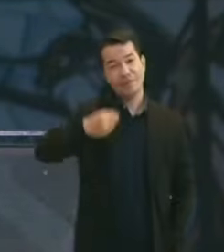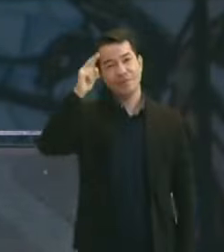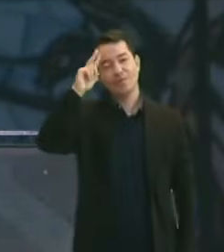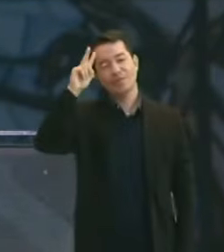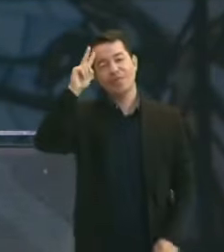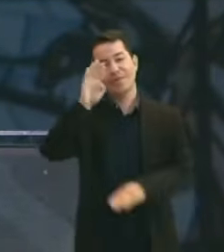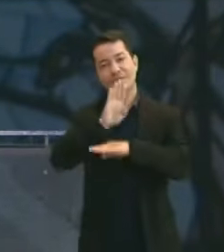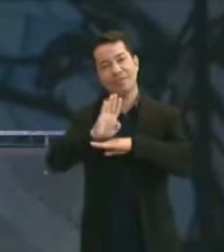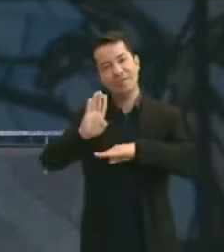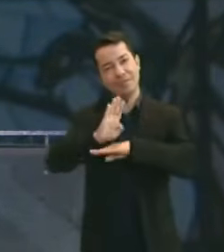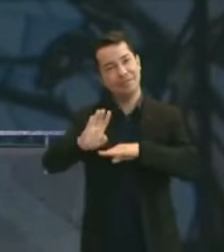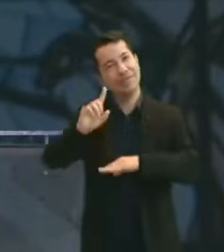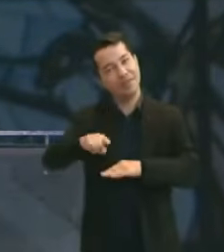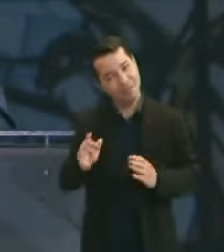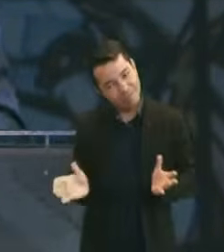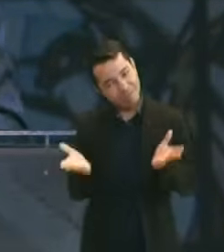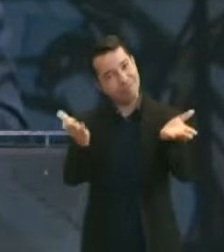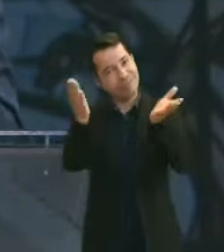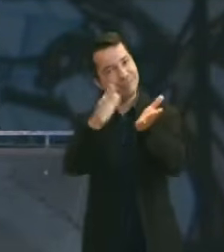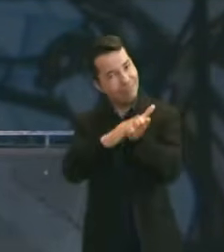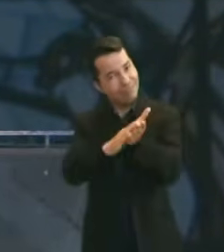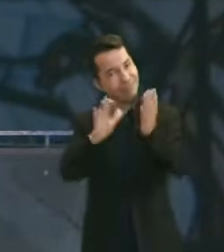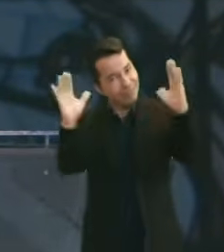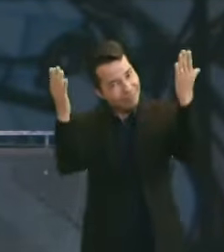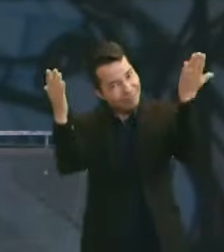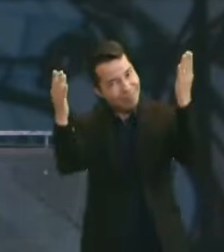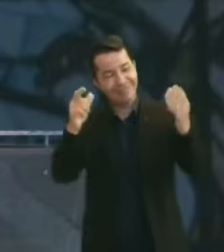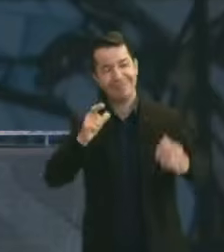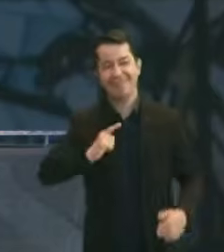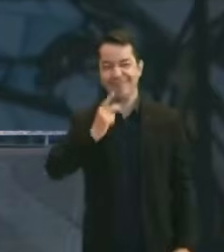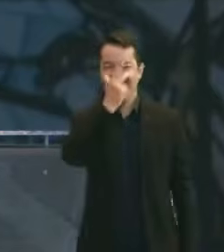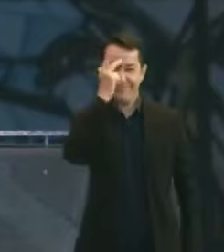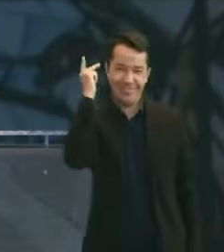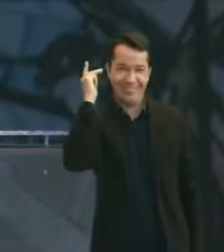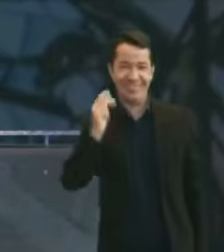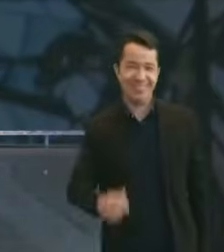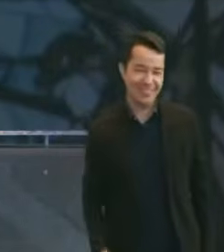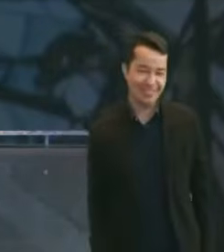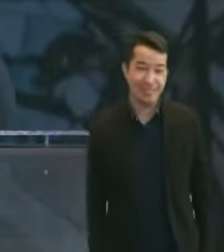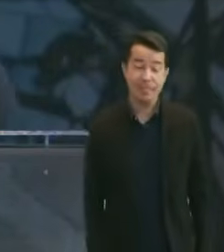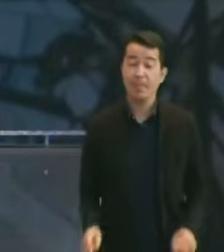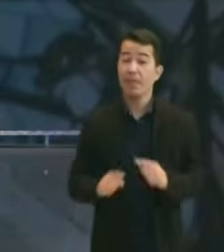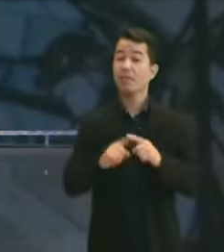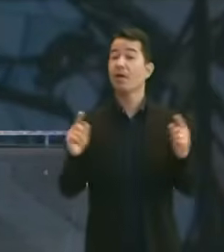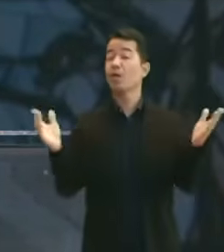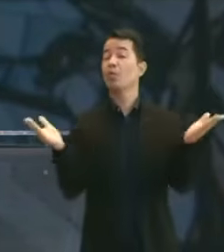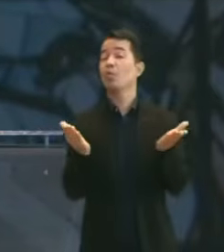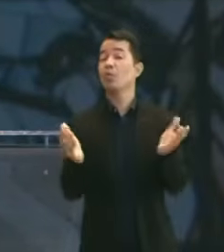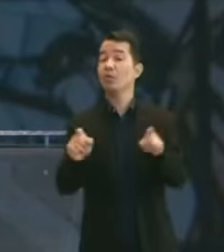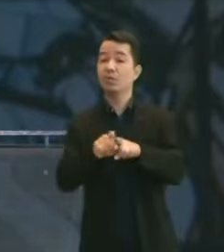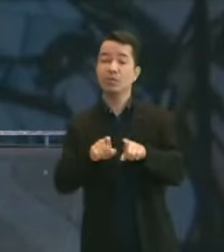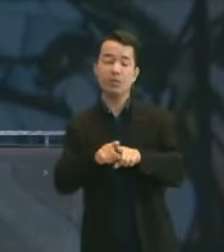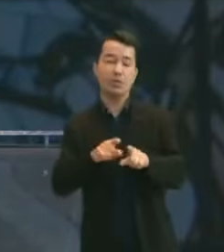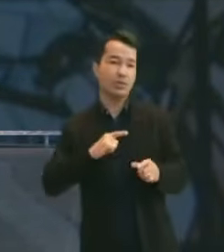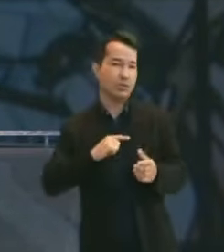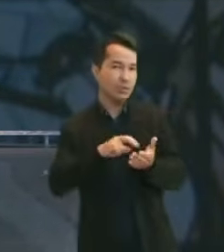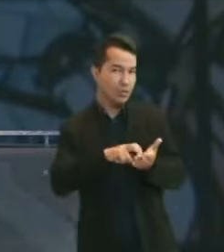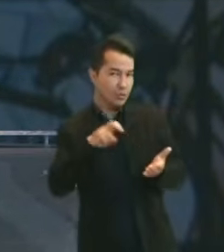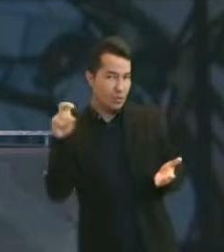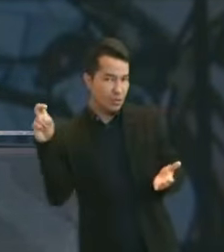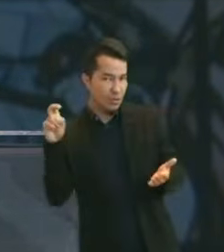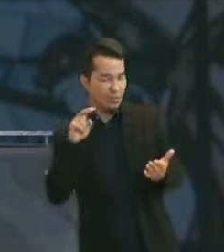desse personagem bíblico, Barnabé. Mais uma coisa que eu queria propor para você essa manhã, nós vamos olhar algumas cenas da vida de